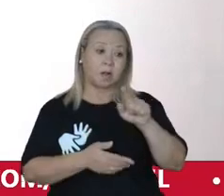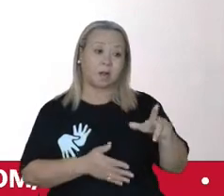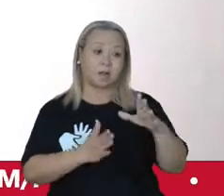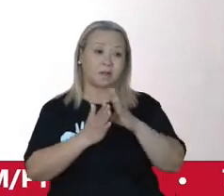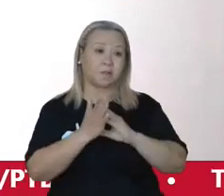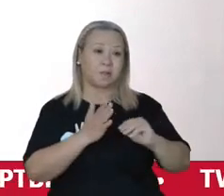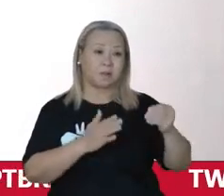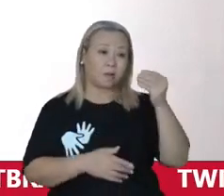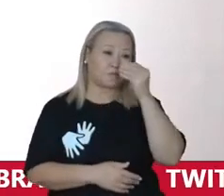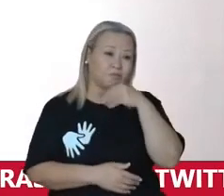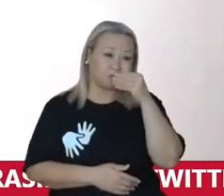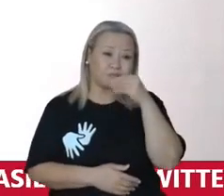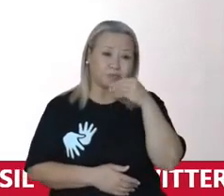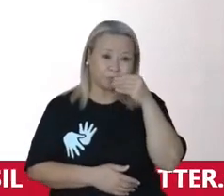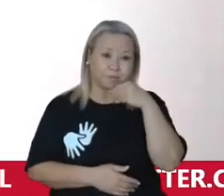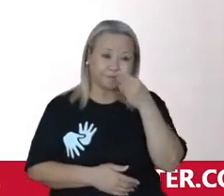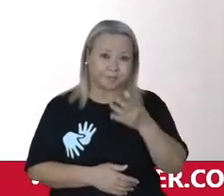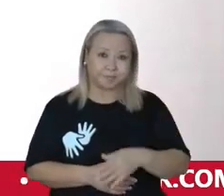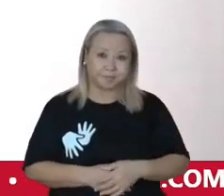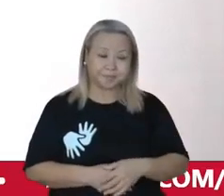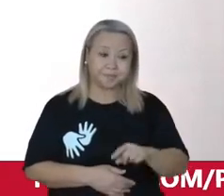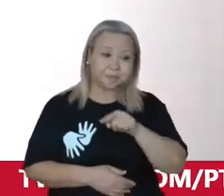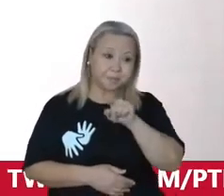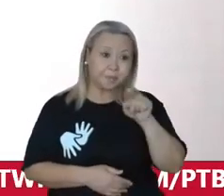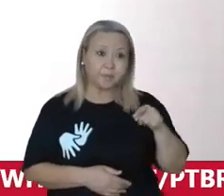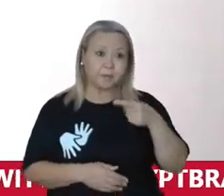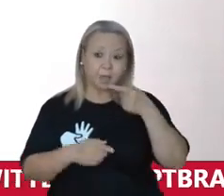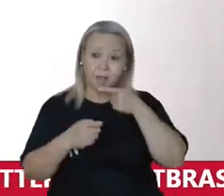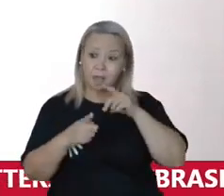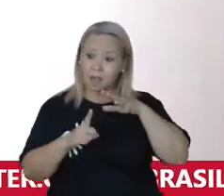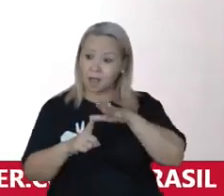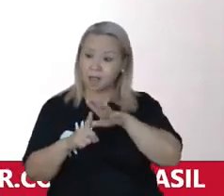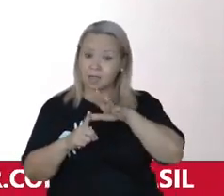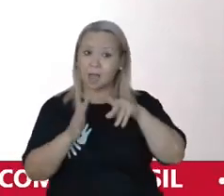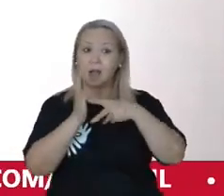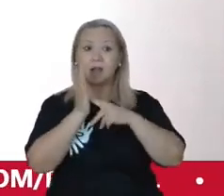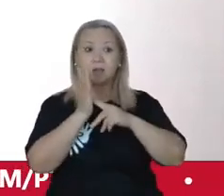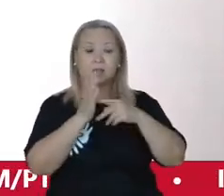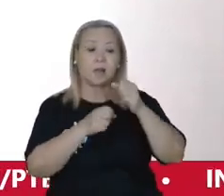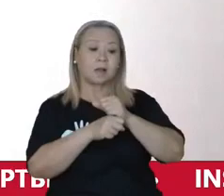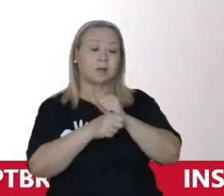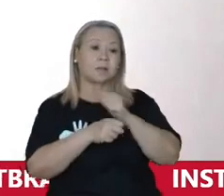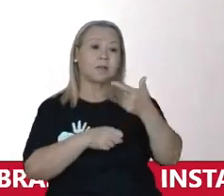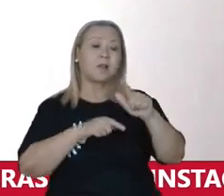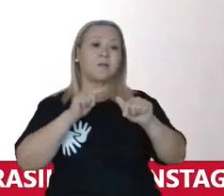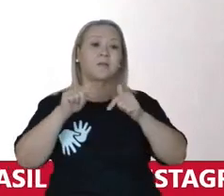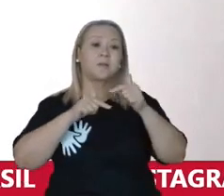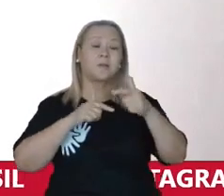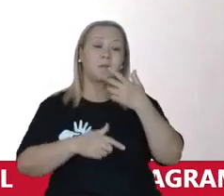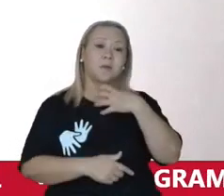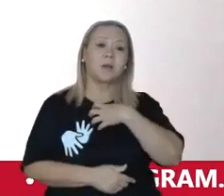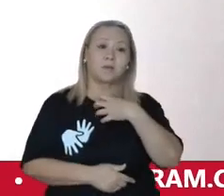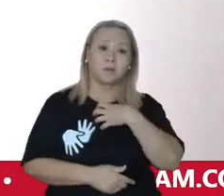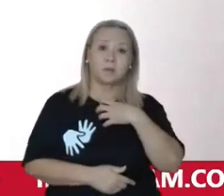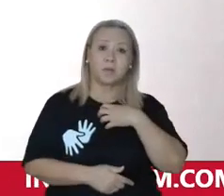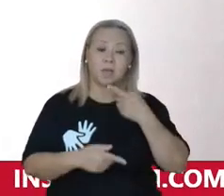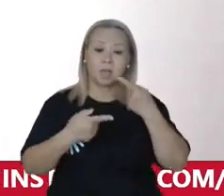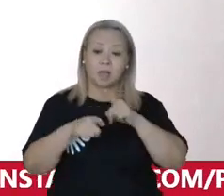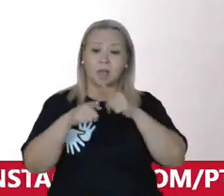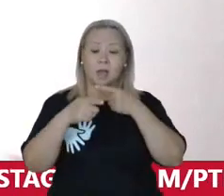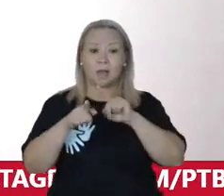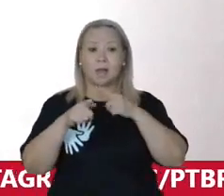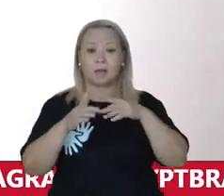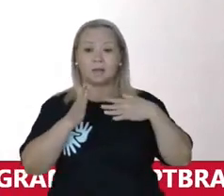bem precarizada mesmo. E eles atacaram os sindicatos naquela reforma trabalhista, porque era um jeito de você atacar